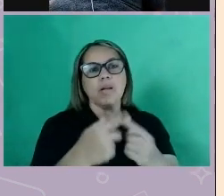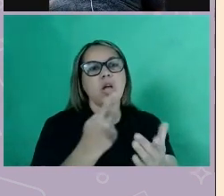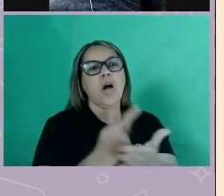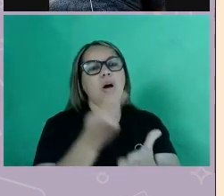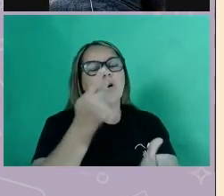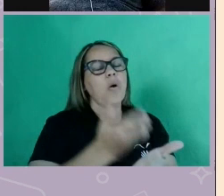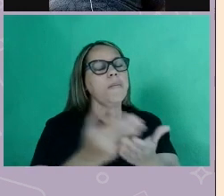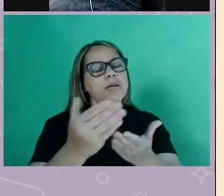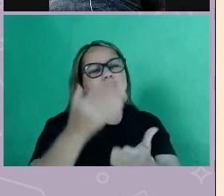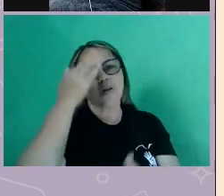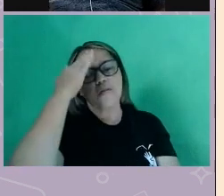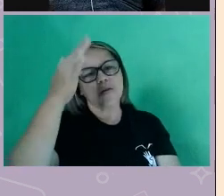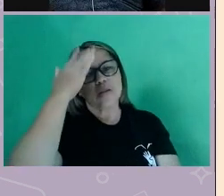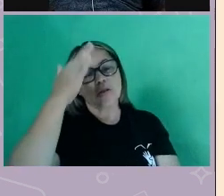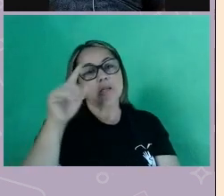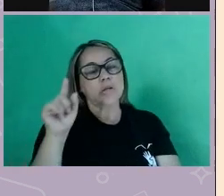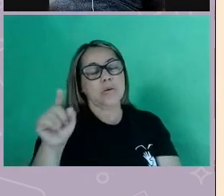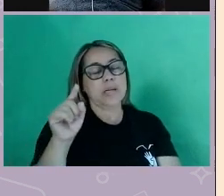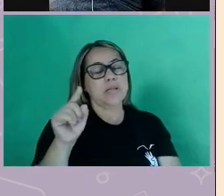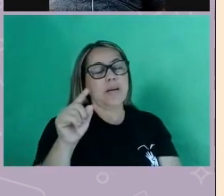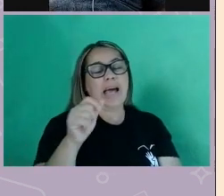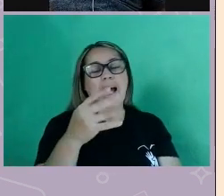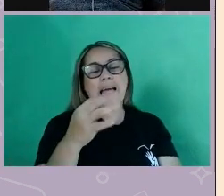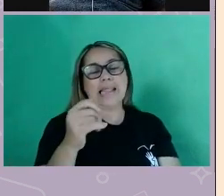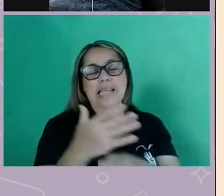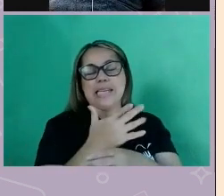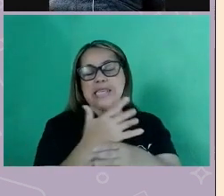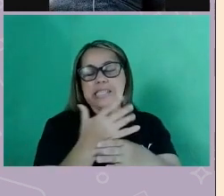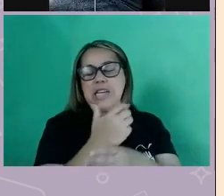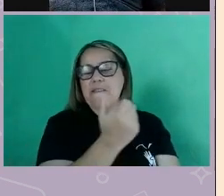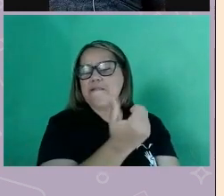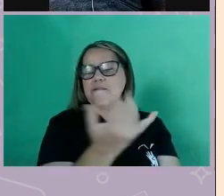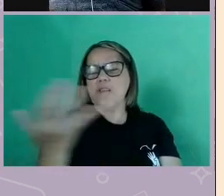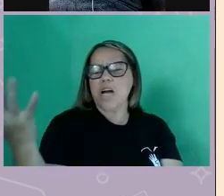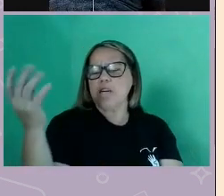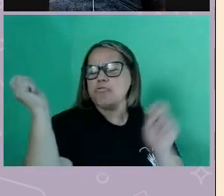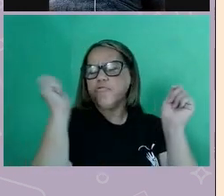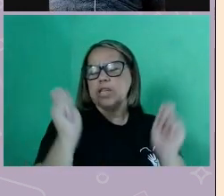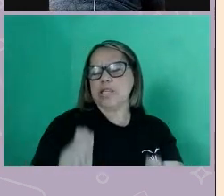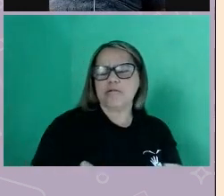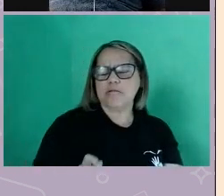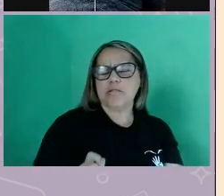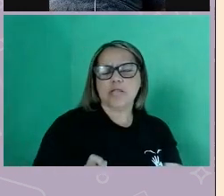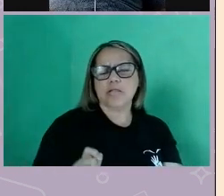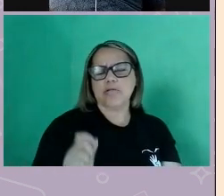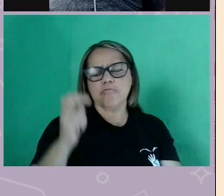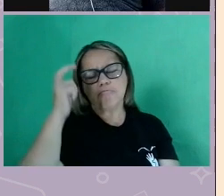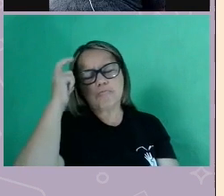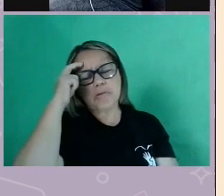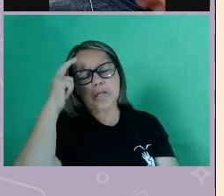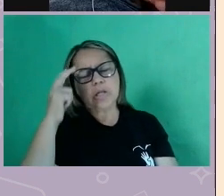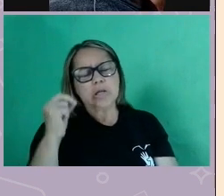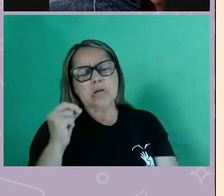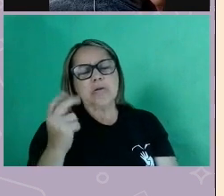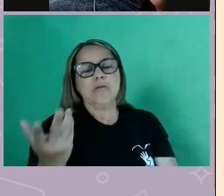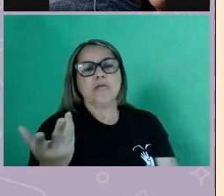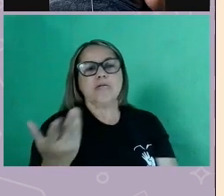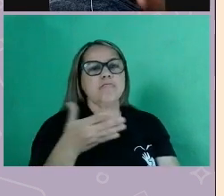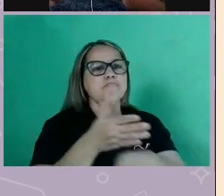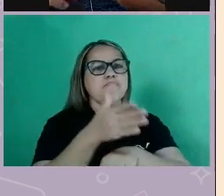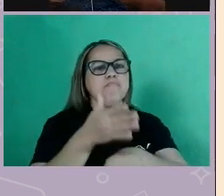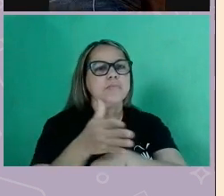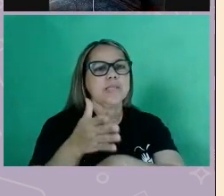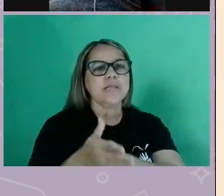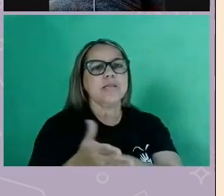Grécia quando em Atenas muitos artistas e intelectuais que se destacaram em diversos campos é o contrário pessoal